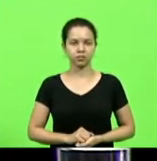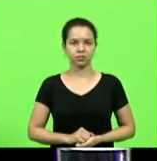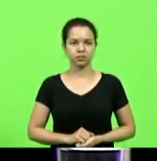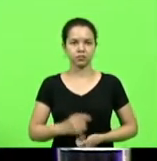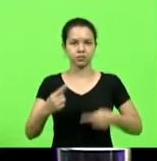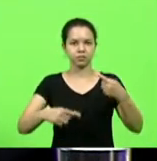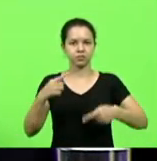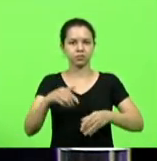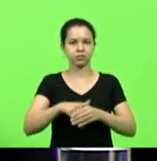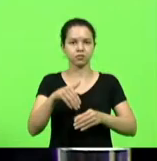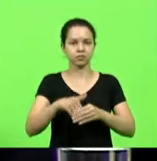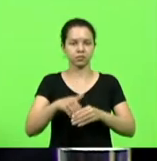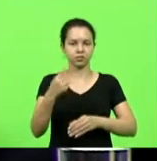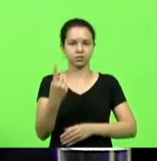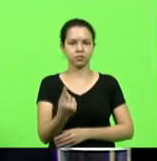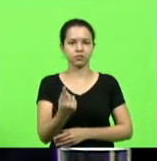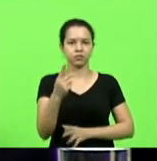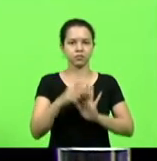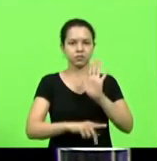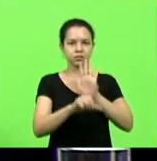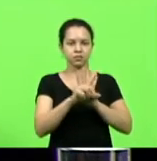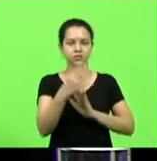Discussão e votação em turno único do projeto de lei